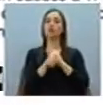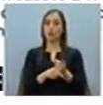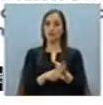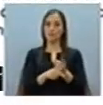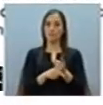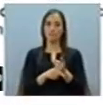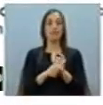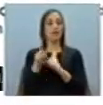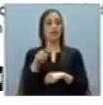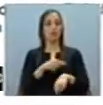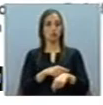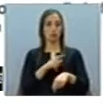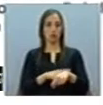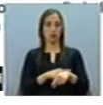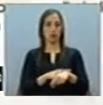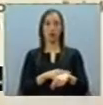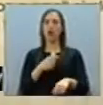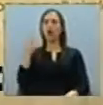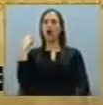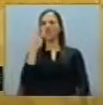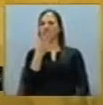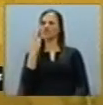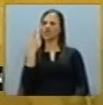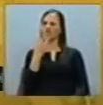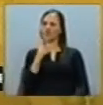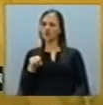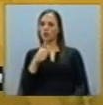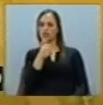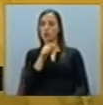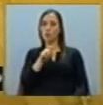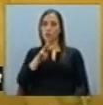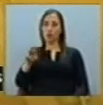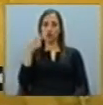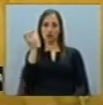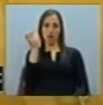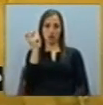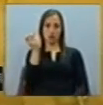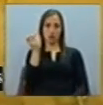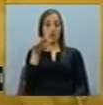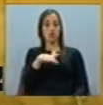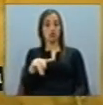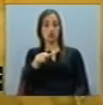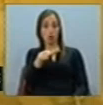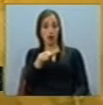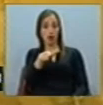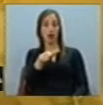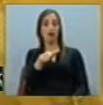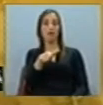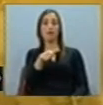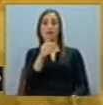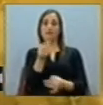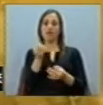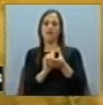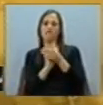nessa altura, 3,5 mil milhões de anos, aquela zona Tarsis teve efetivamente uma erupção